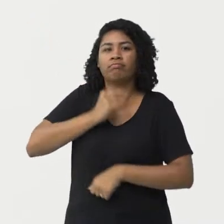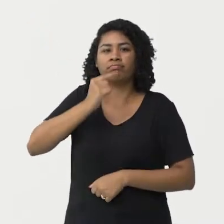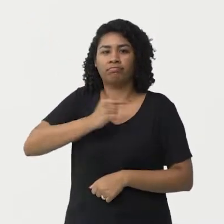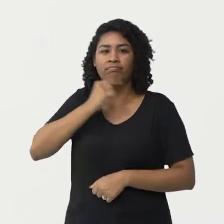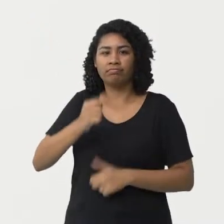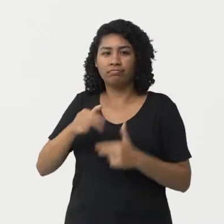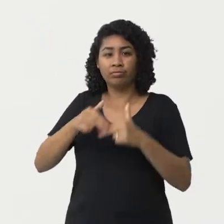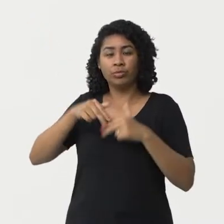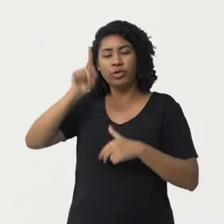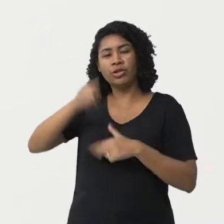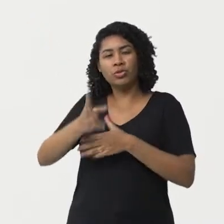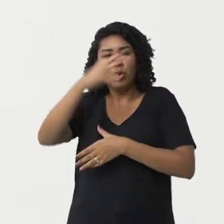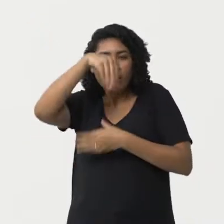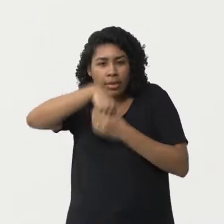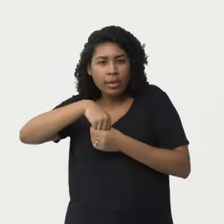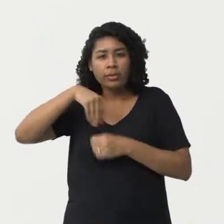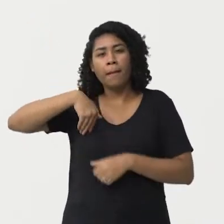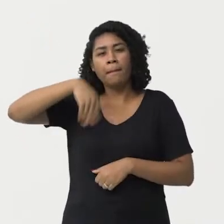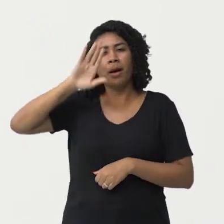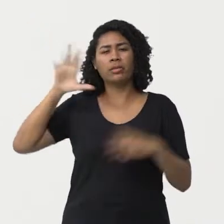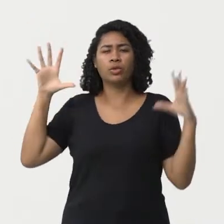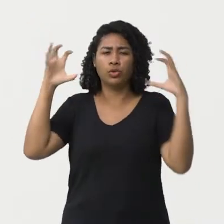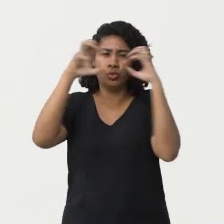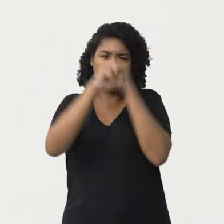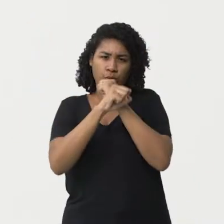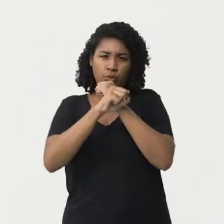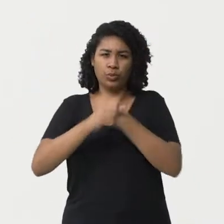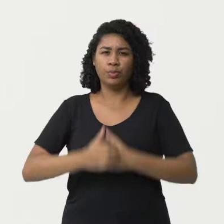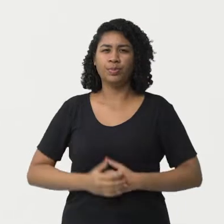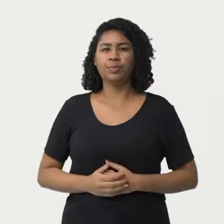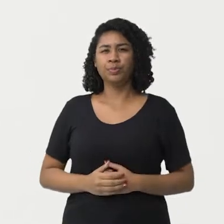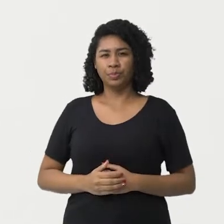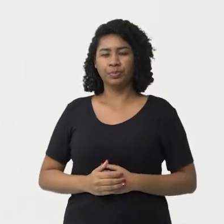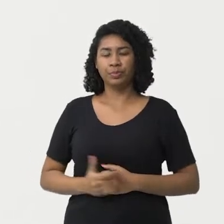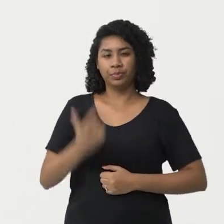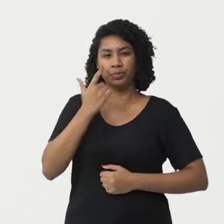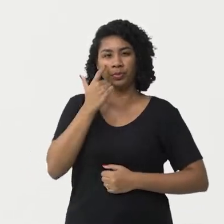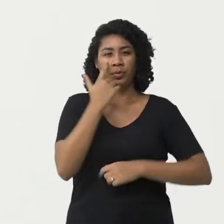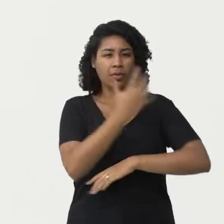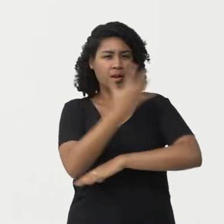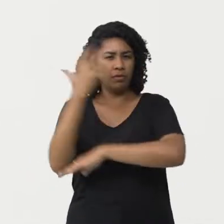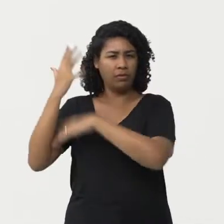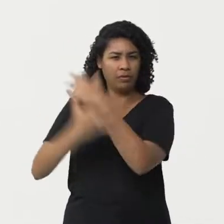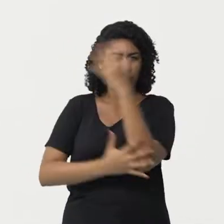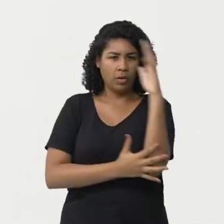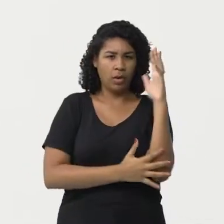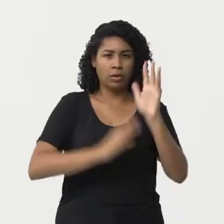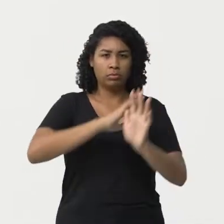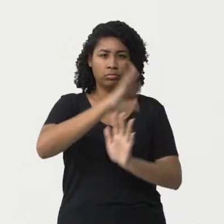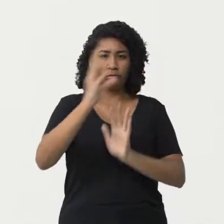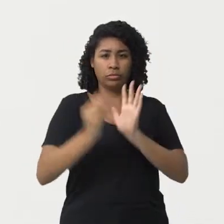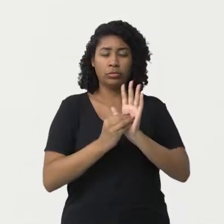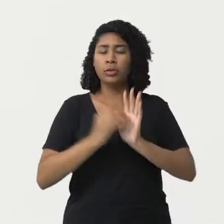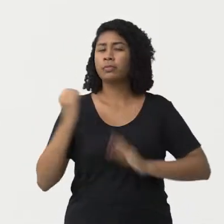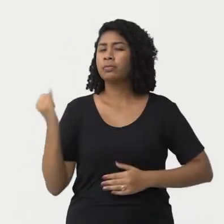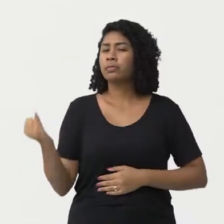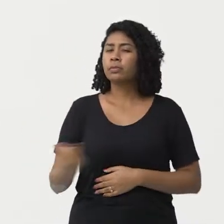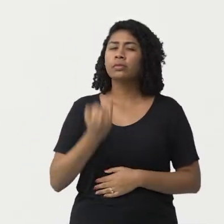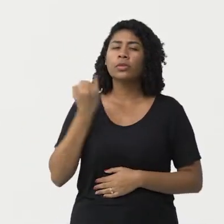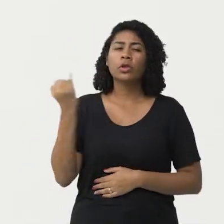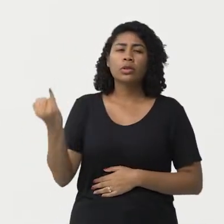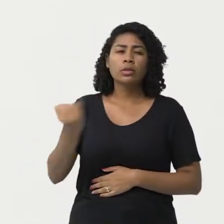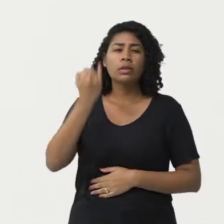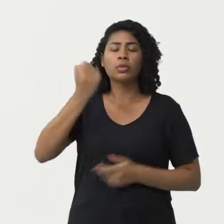mais escuro dentro dessa vegetação. A floresta amazônica ela é muito importante para